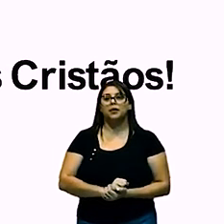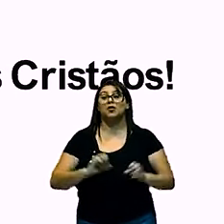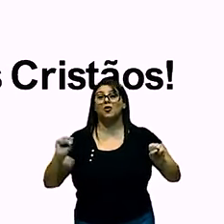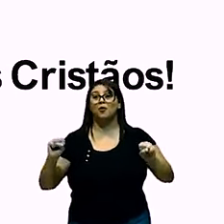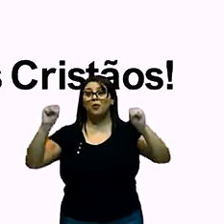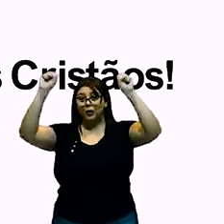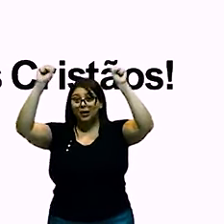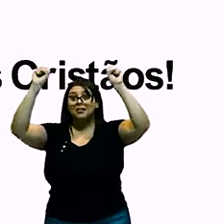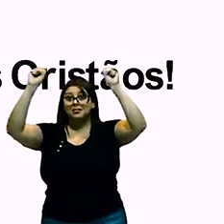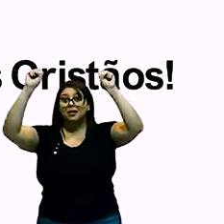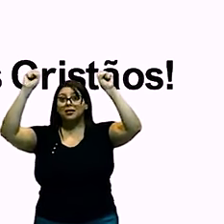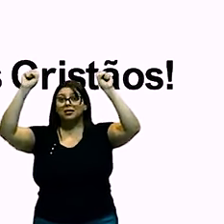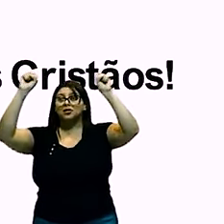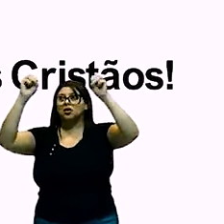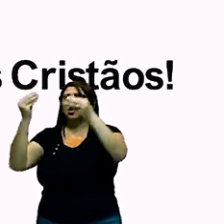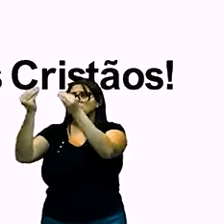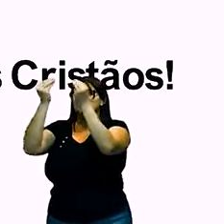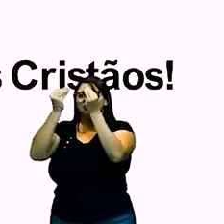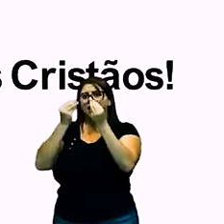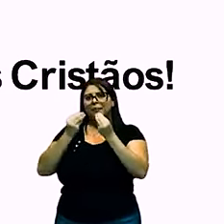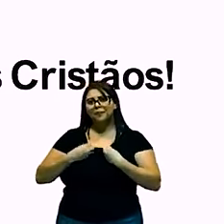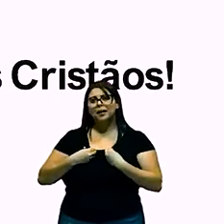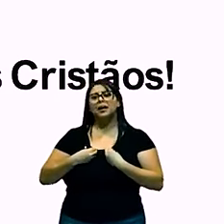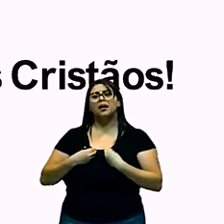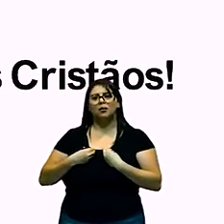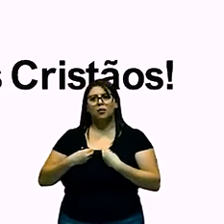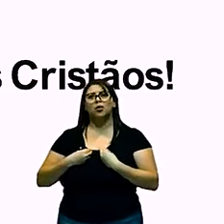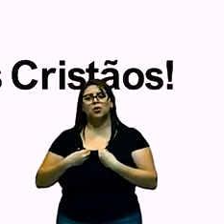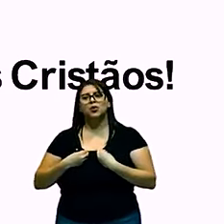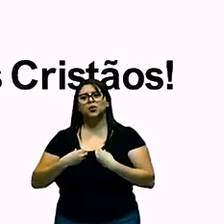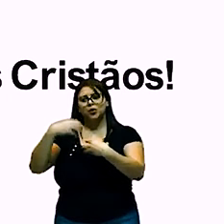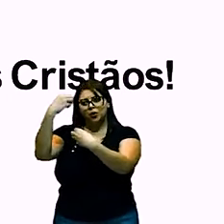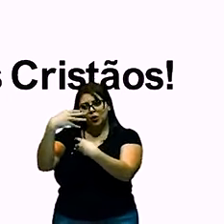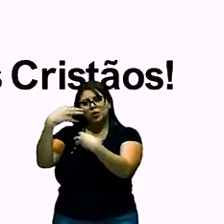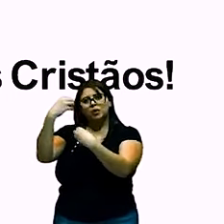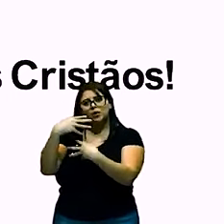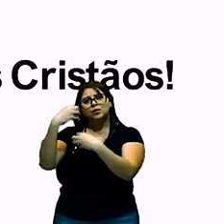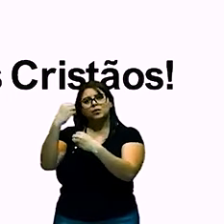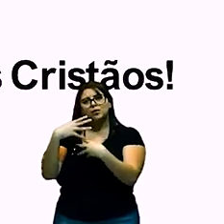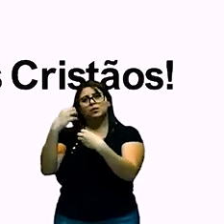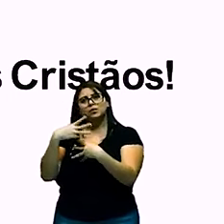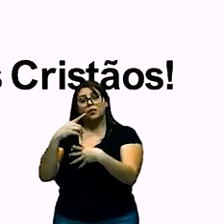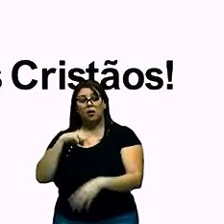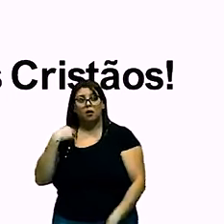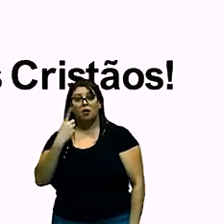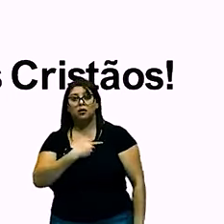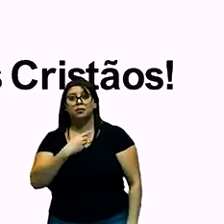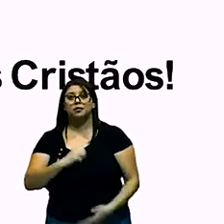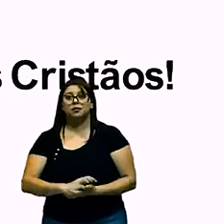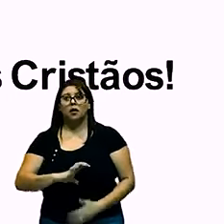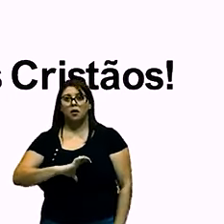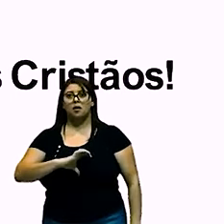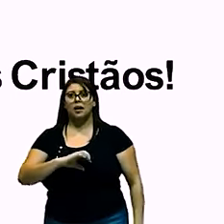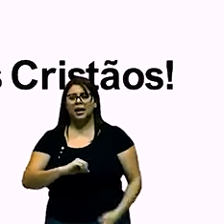nós recebemos dos reformadores esses princípios. Claro que nós temos características